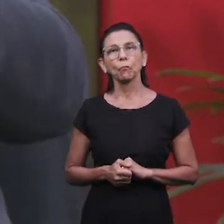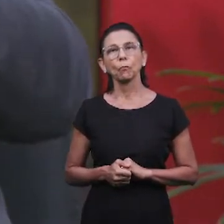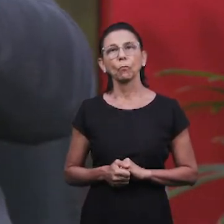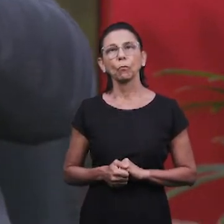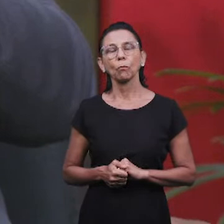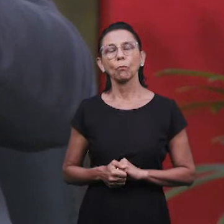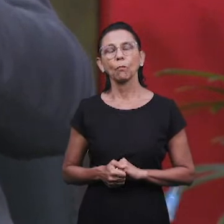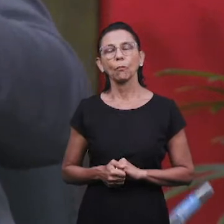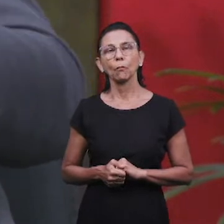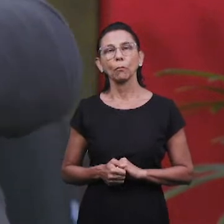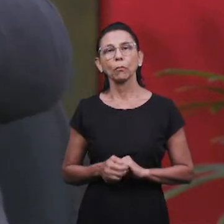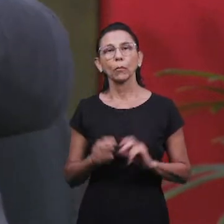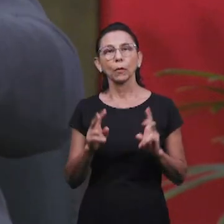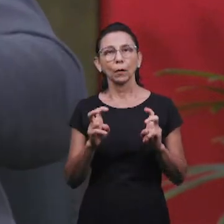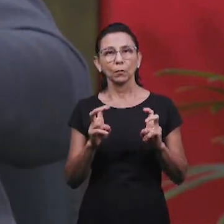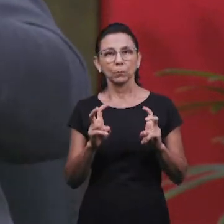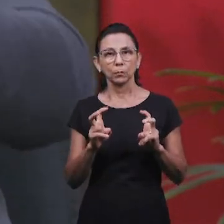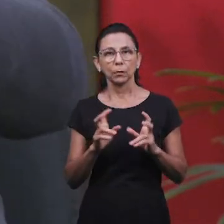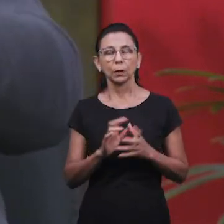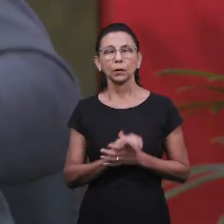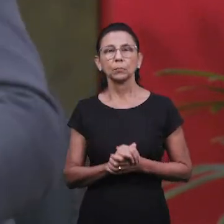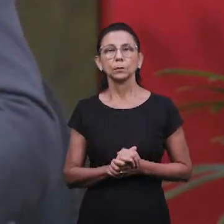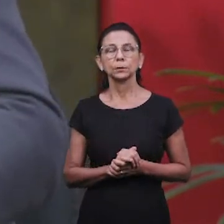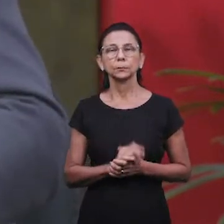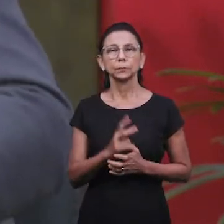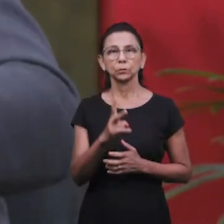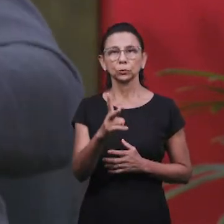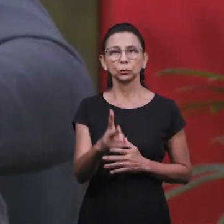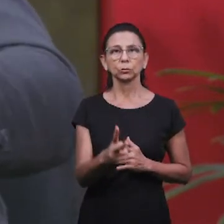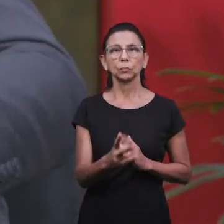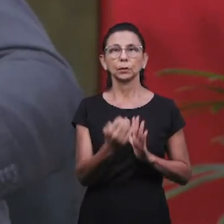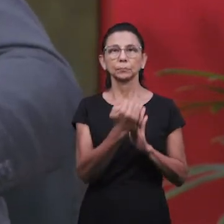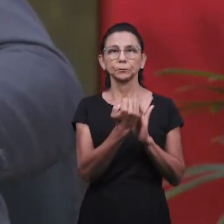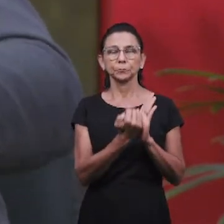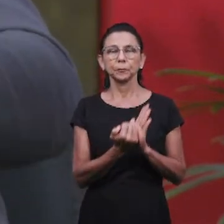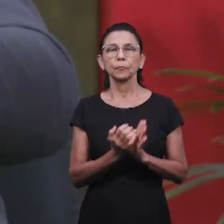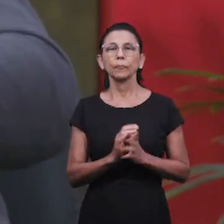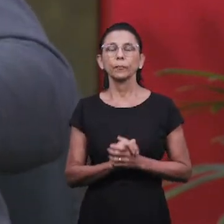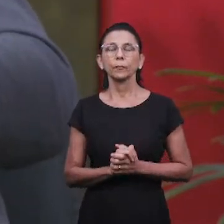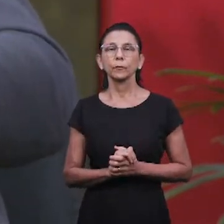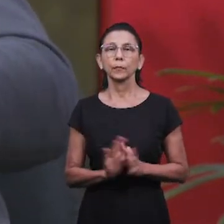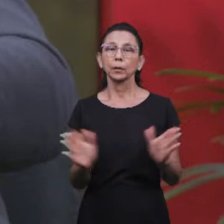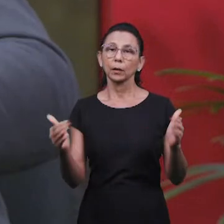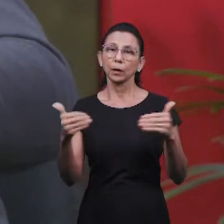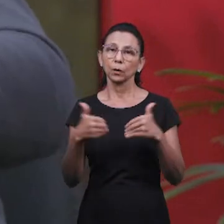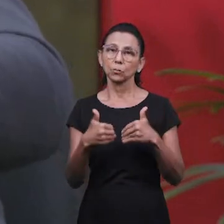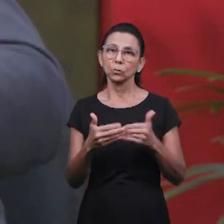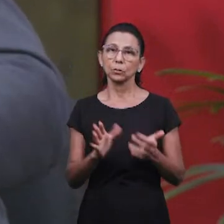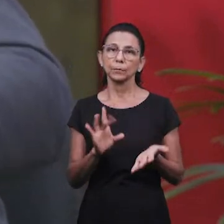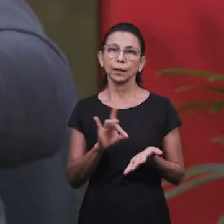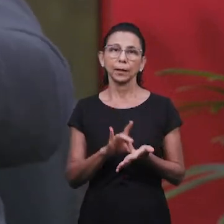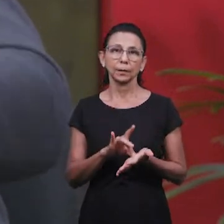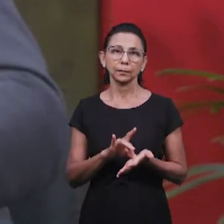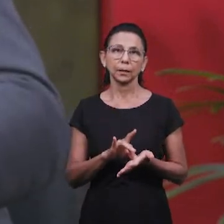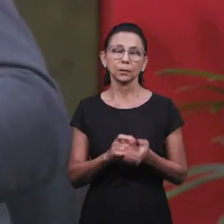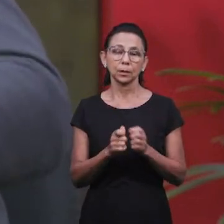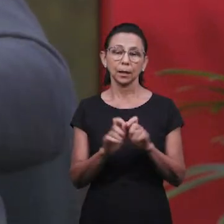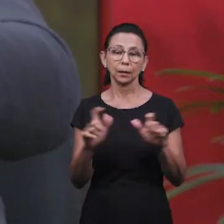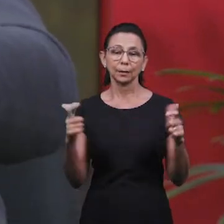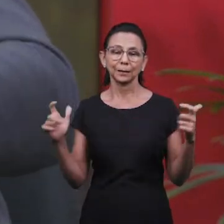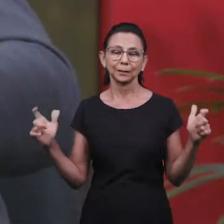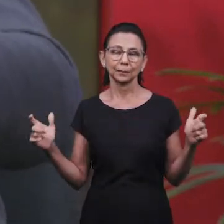vamos tratar e ter muitas outras edições do programa sobre autismo, que é uma realidade cada vez mais presente na